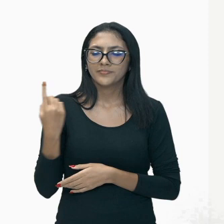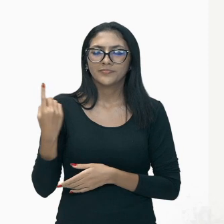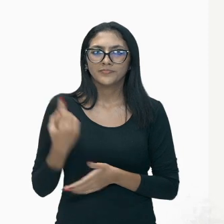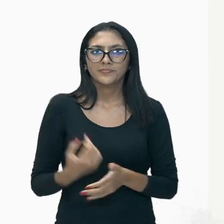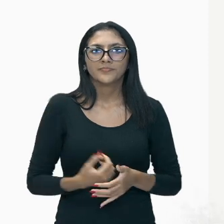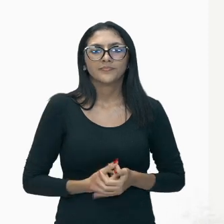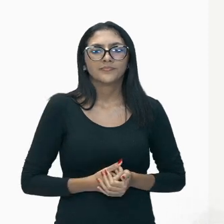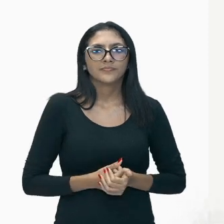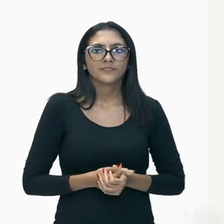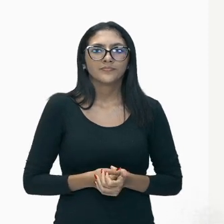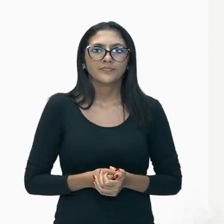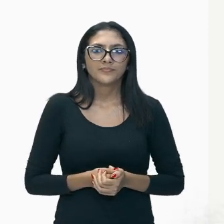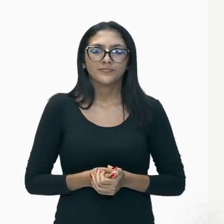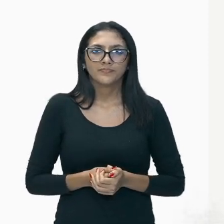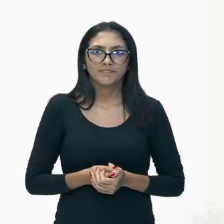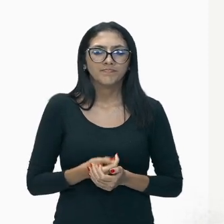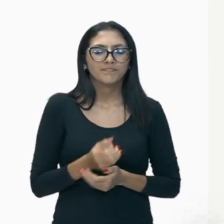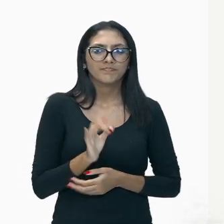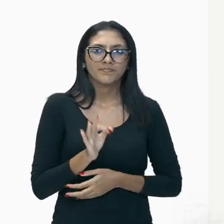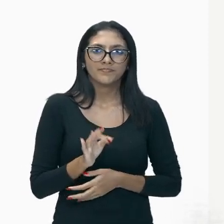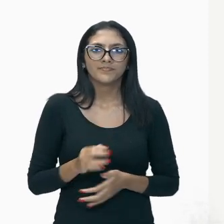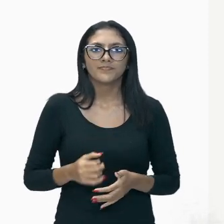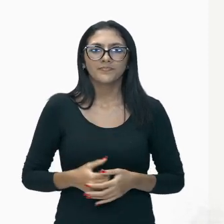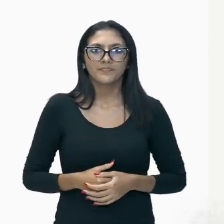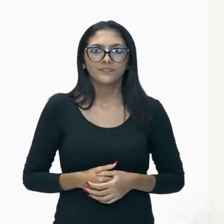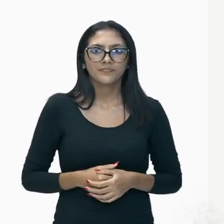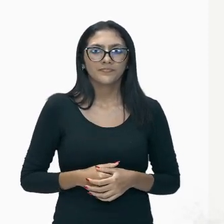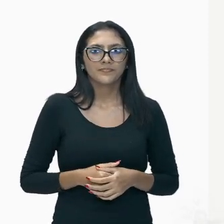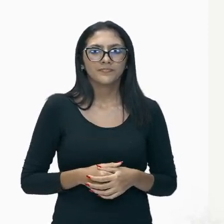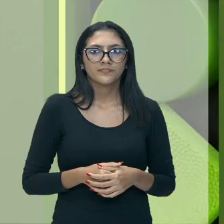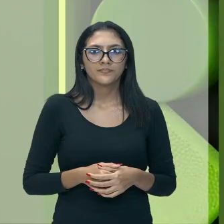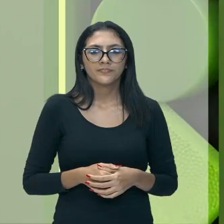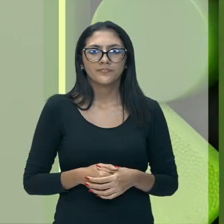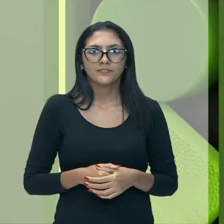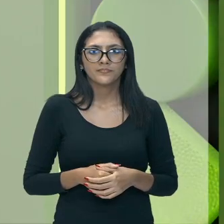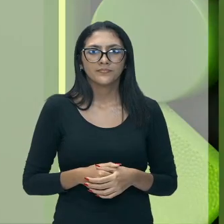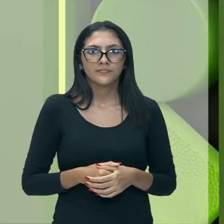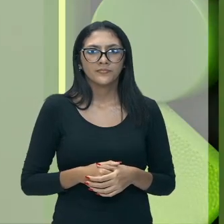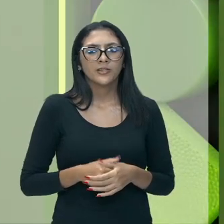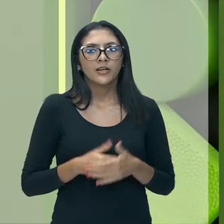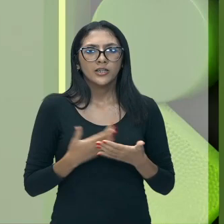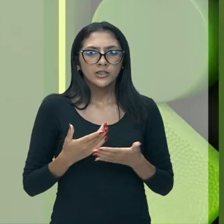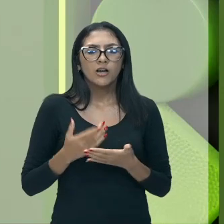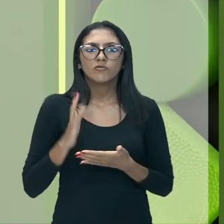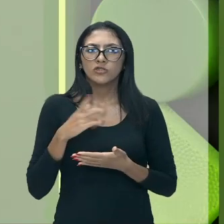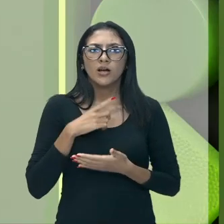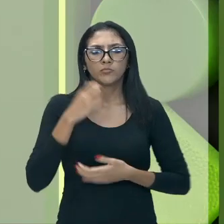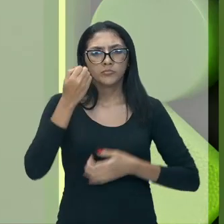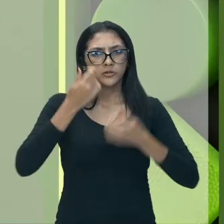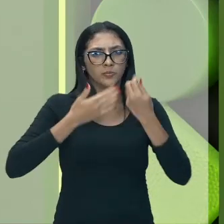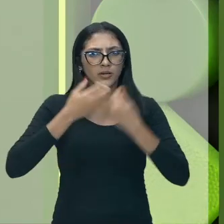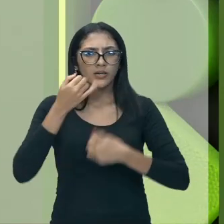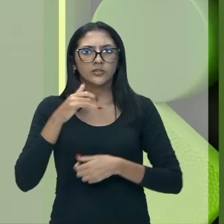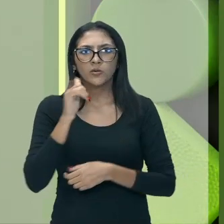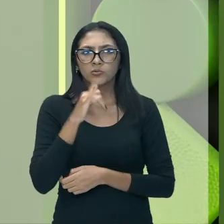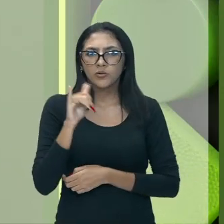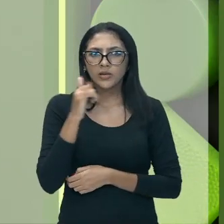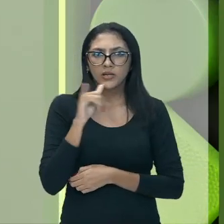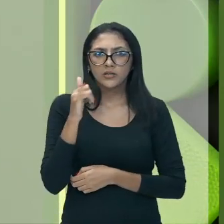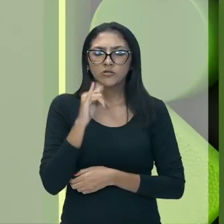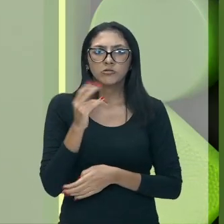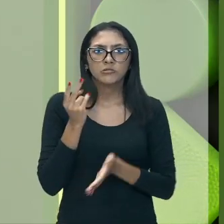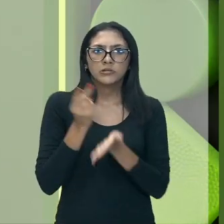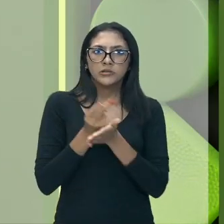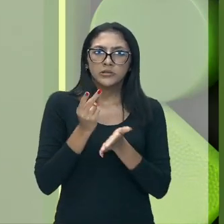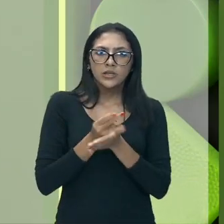kWh. Muito bem. Aí, com base, né, na energia elétrica, sempre nós temos